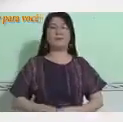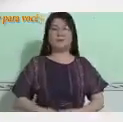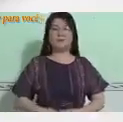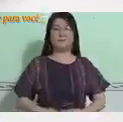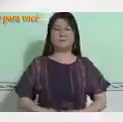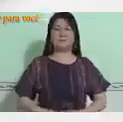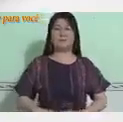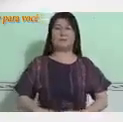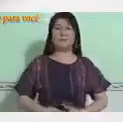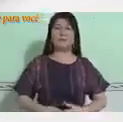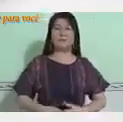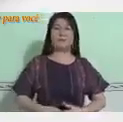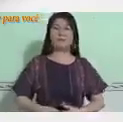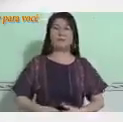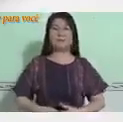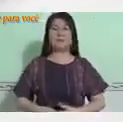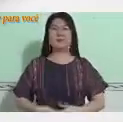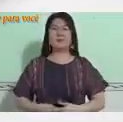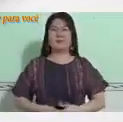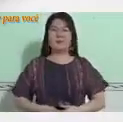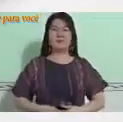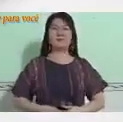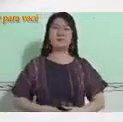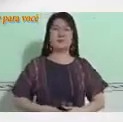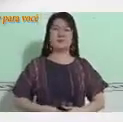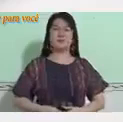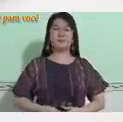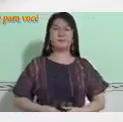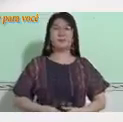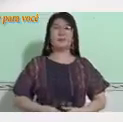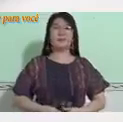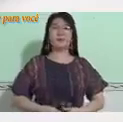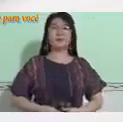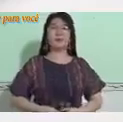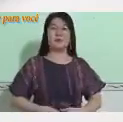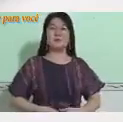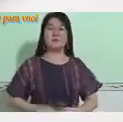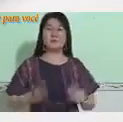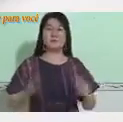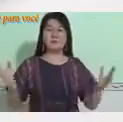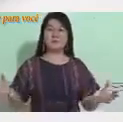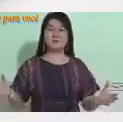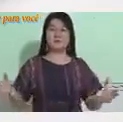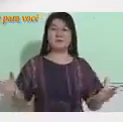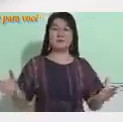corretor anti olheiras da Eucari, ponto e vírgula, corretor líquido da Marie Claire.